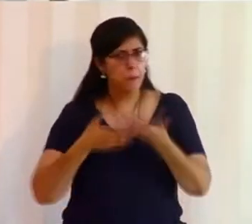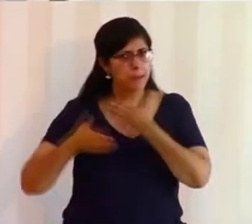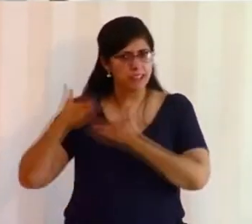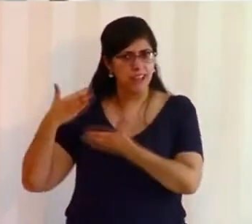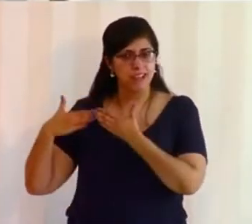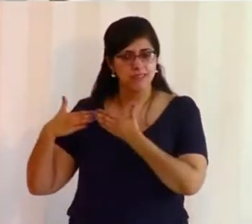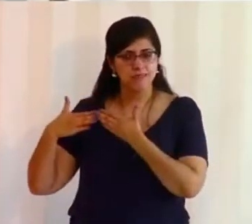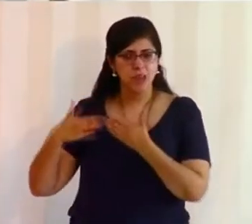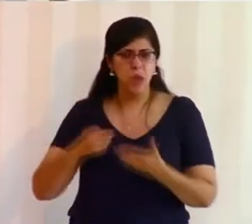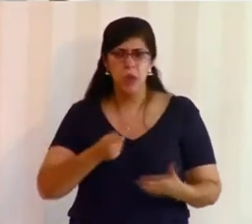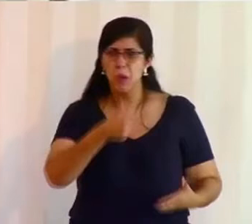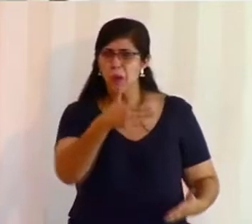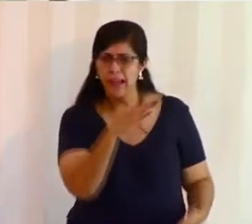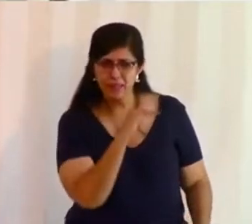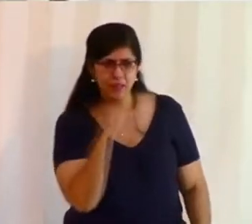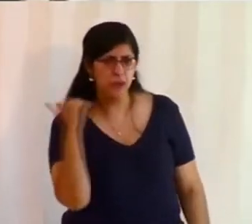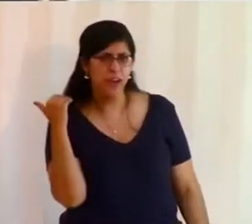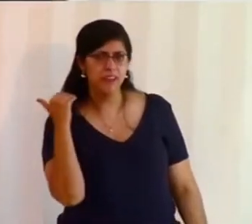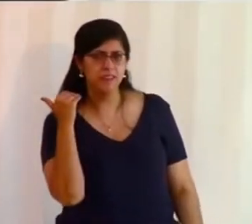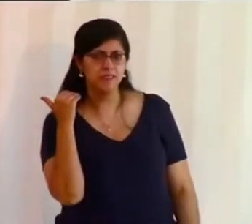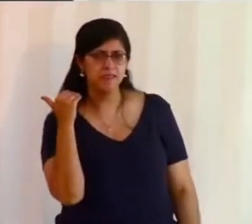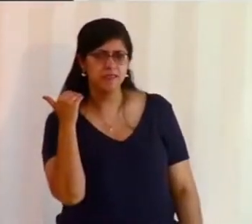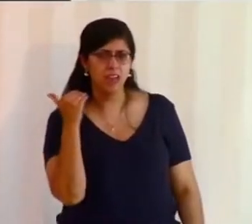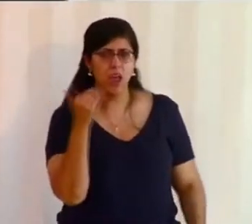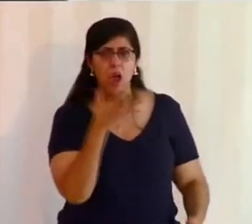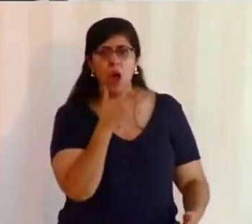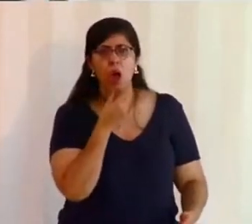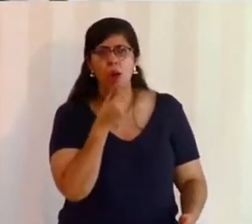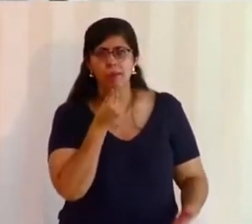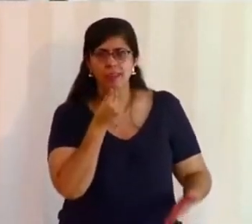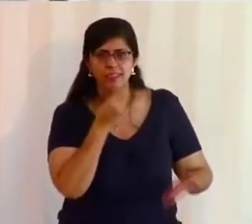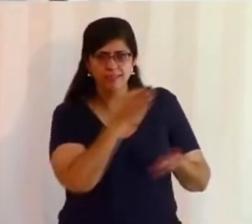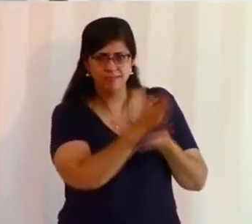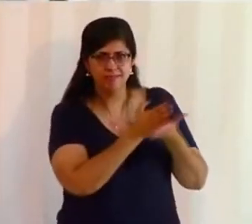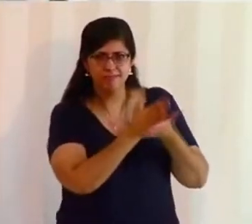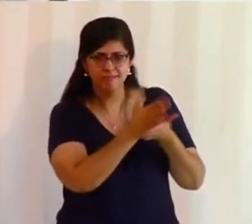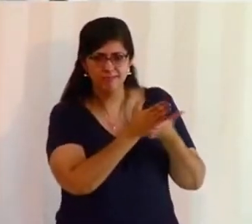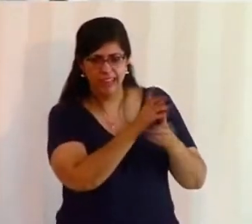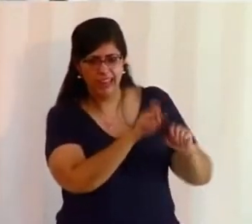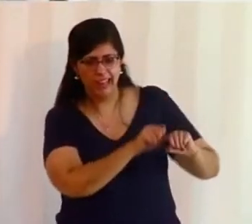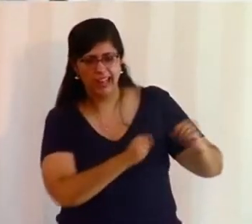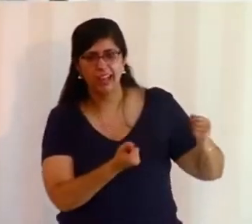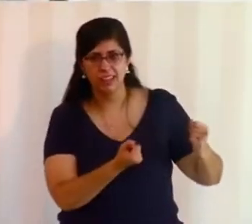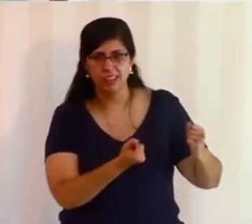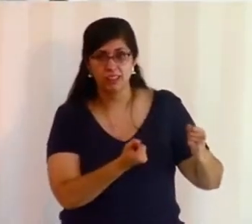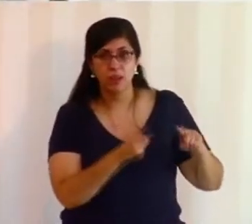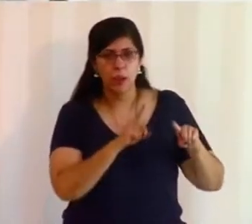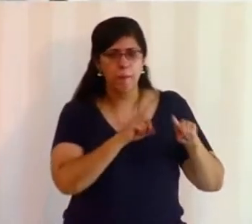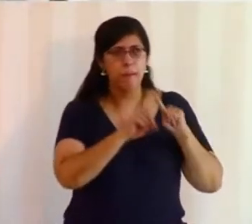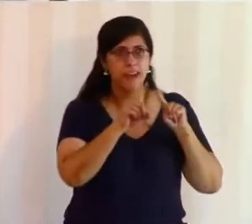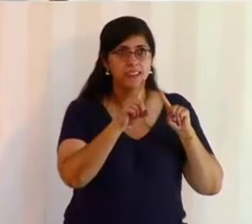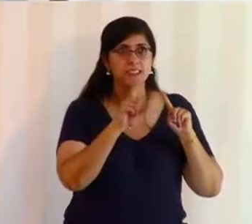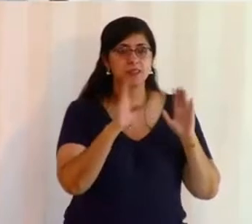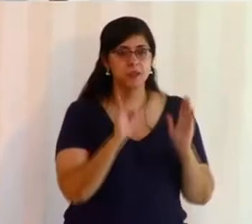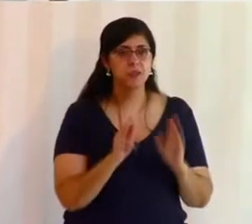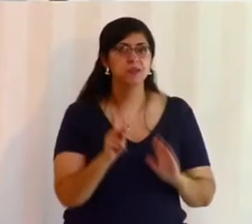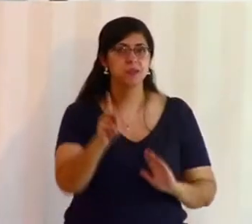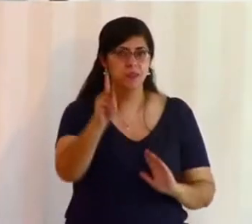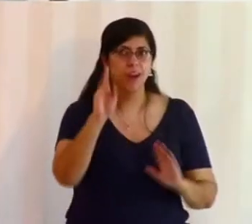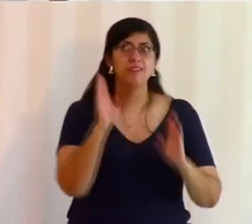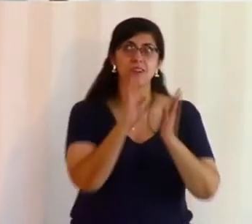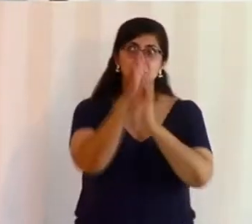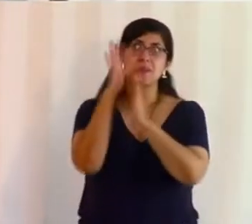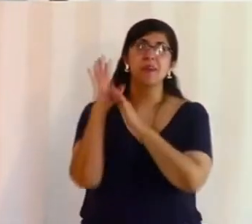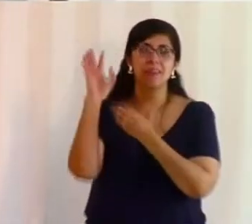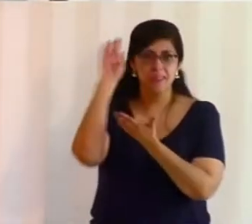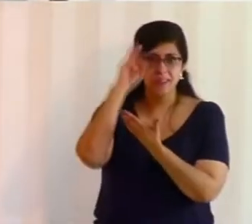seriam decapitados, homens que foram cerrados ao meio, eles não deixaram de cantar e de louvar ao Senhor.